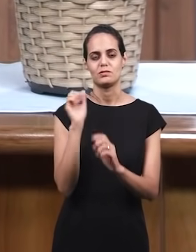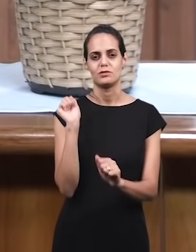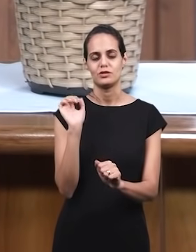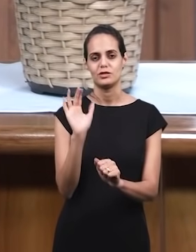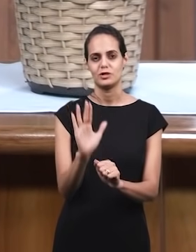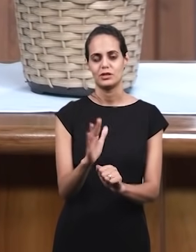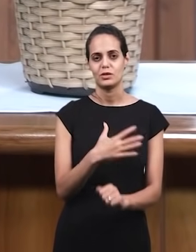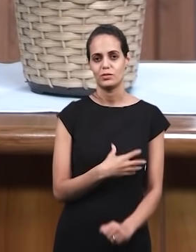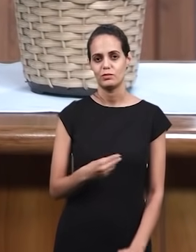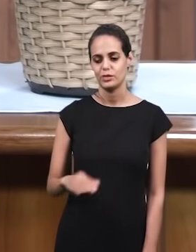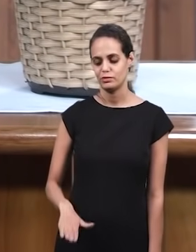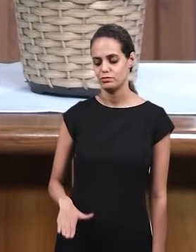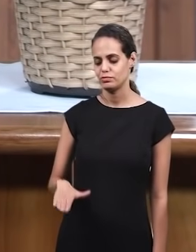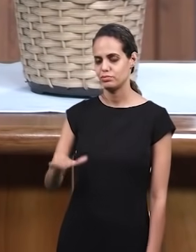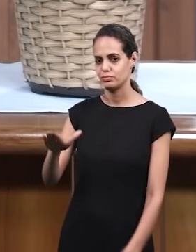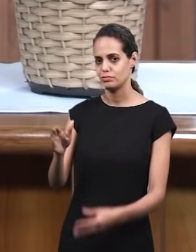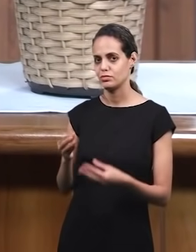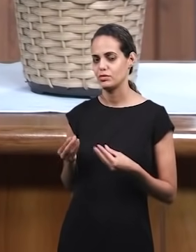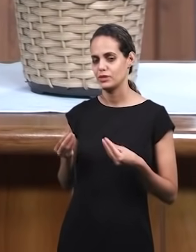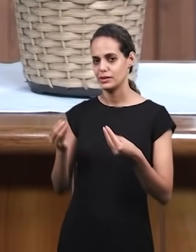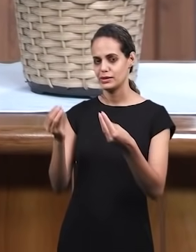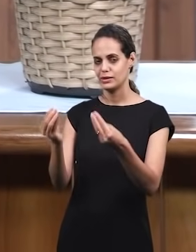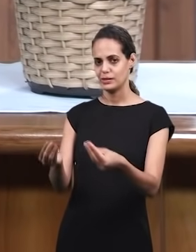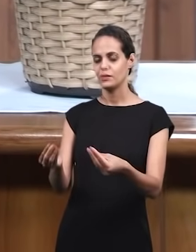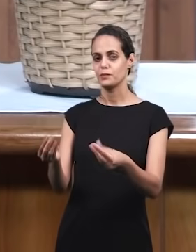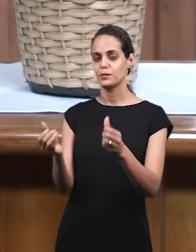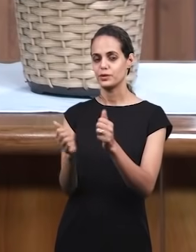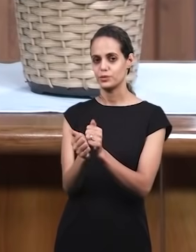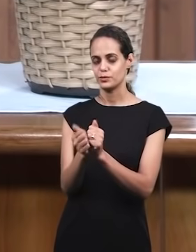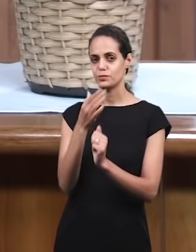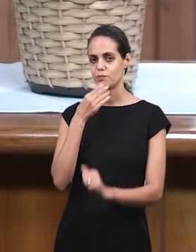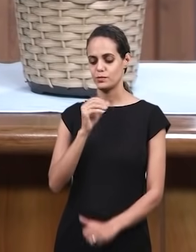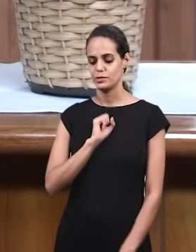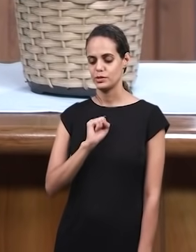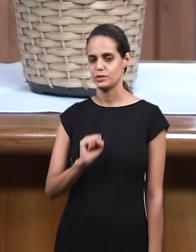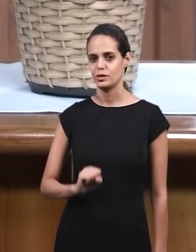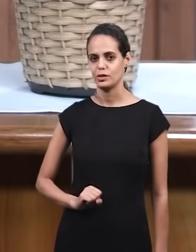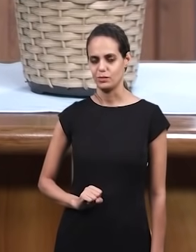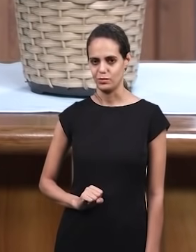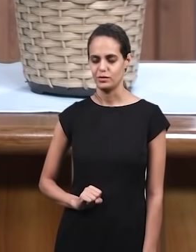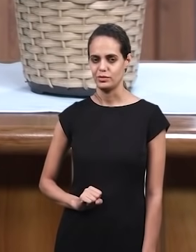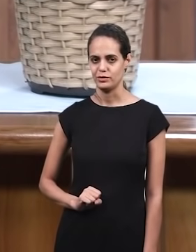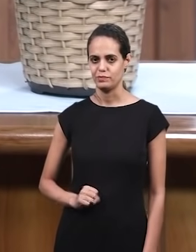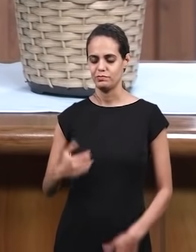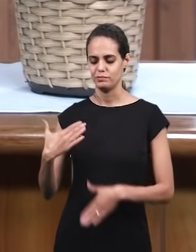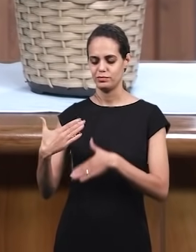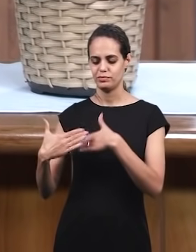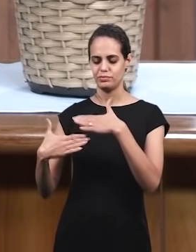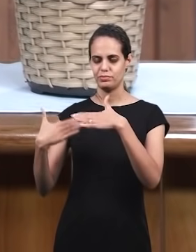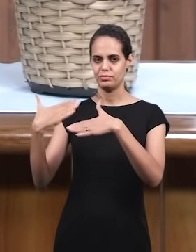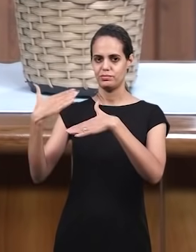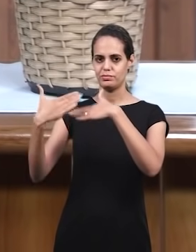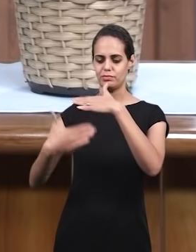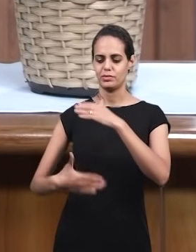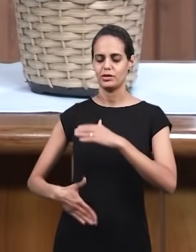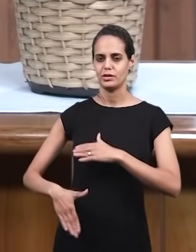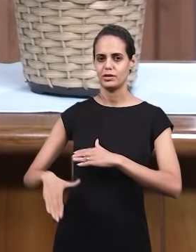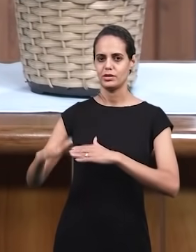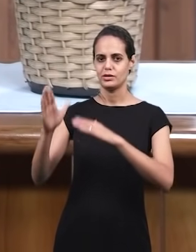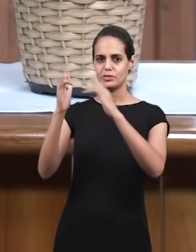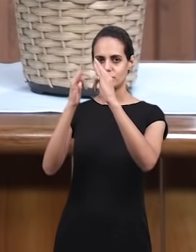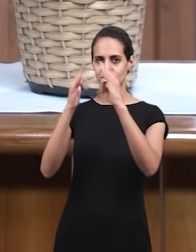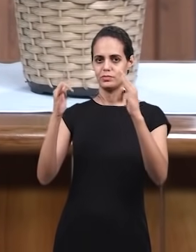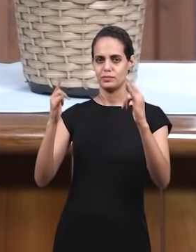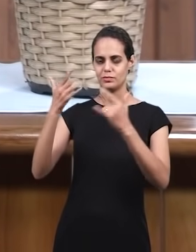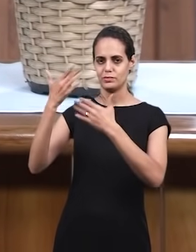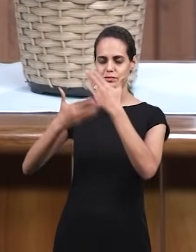cresceu, ela deu o filho para ficar com o sacerdote, cresceu na casa do Senhor. Conforme ela orou, fez o voto,